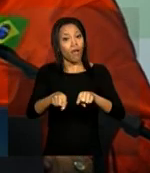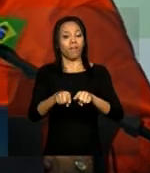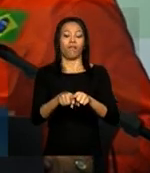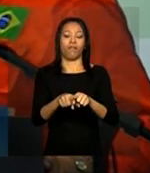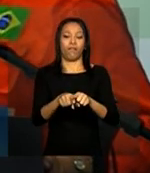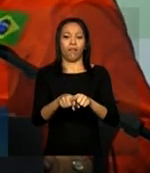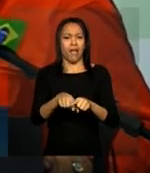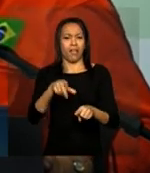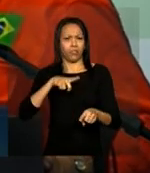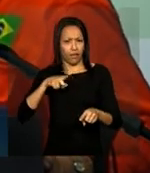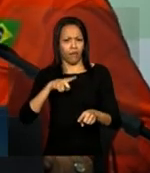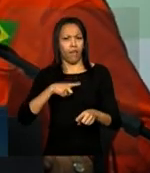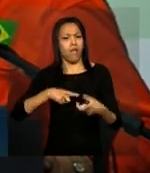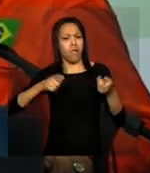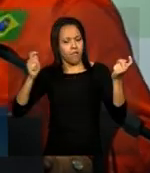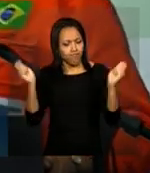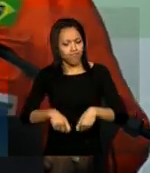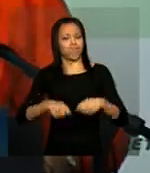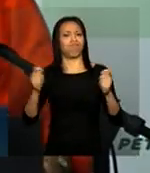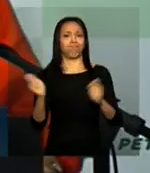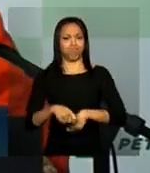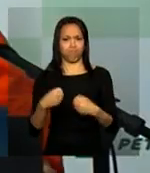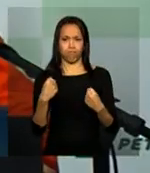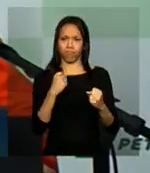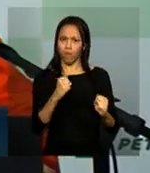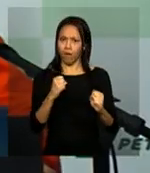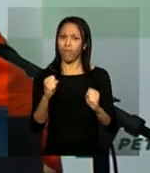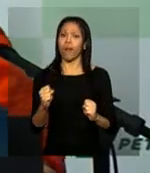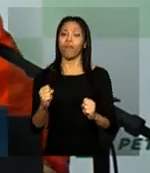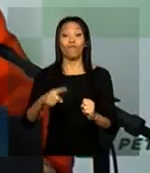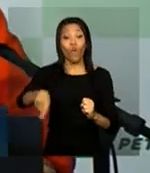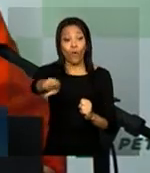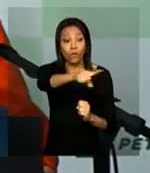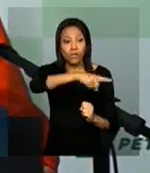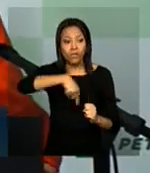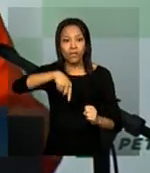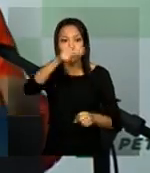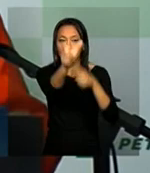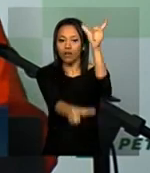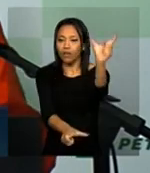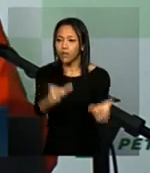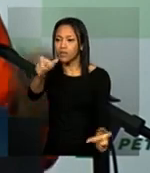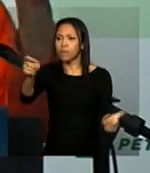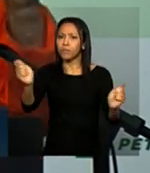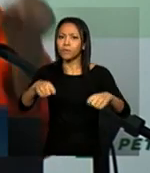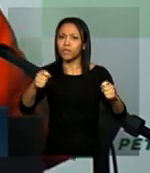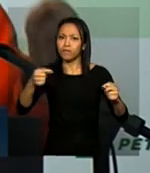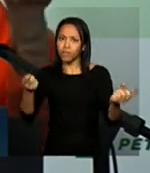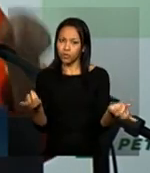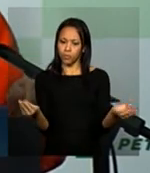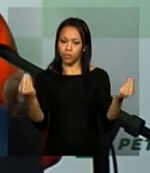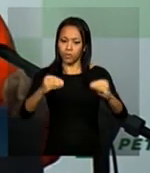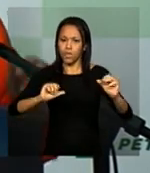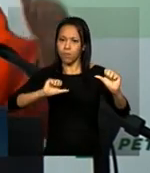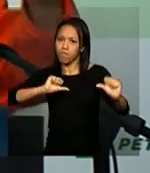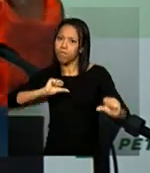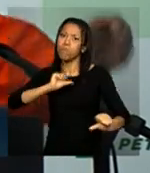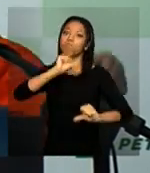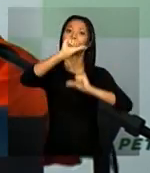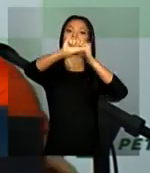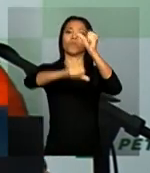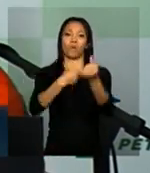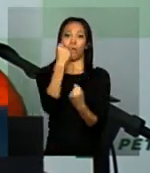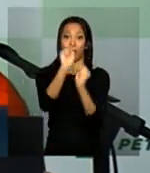Ela tem capacidade de ser isso. Vocês têm capacidade de transformá-la numa indústria